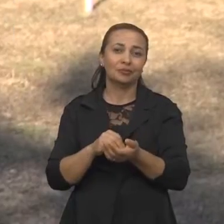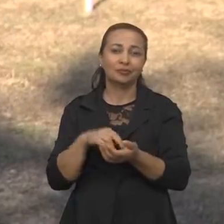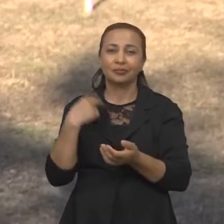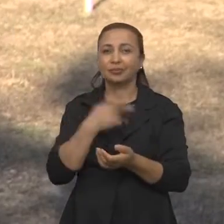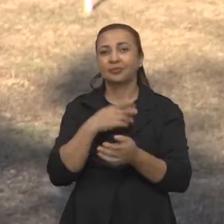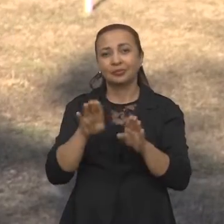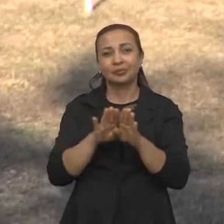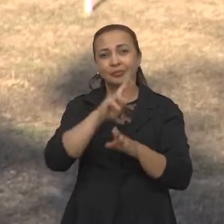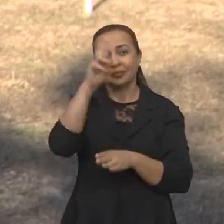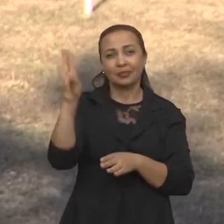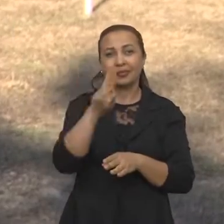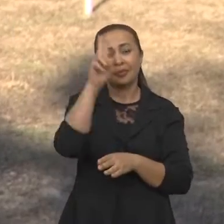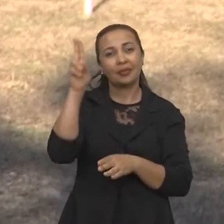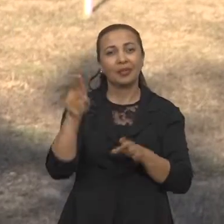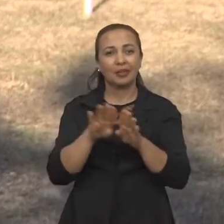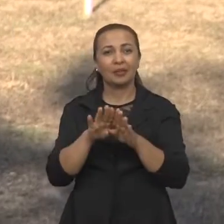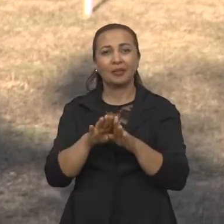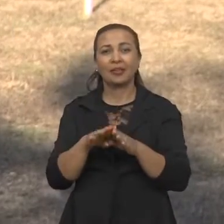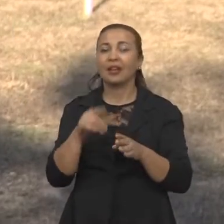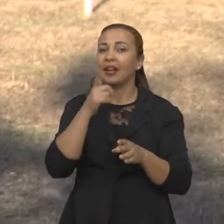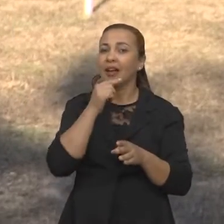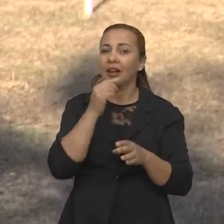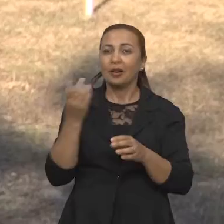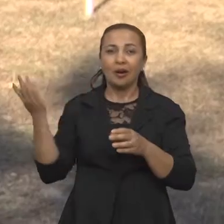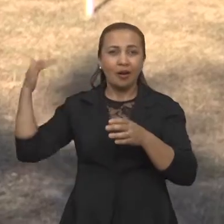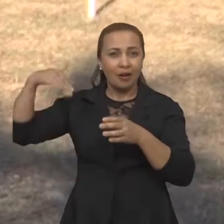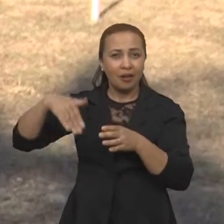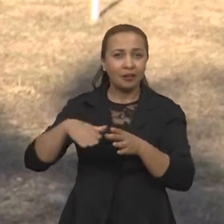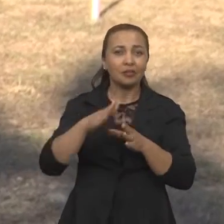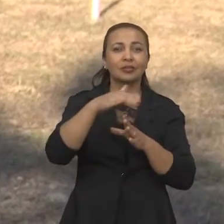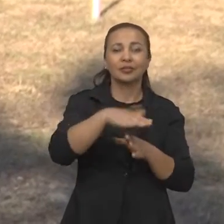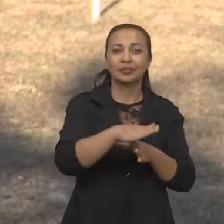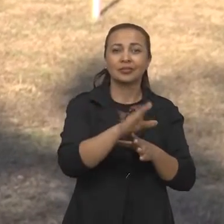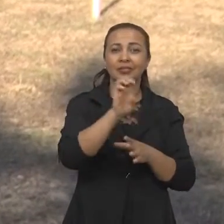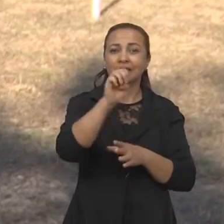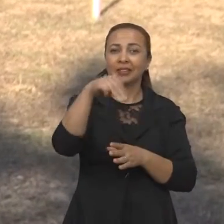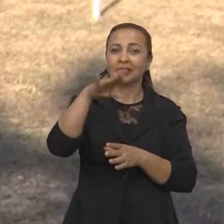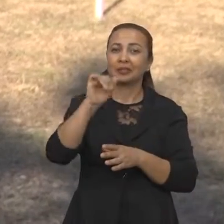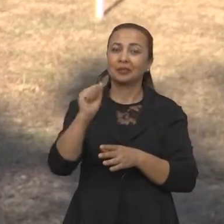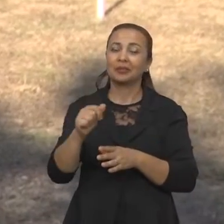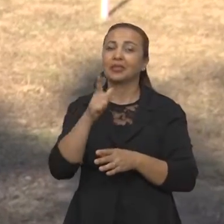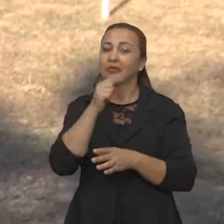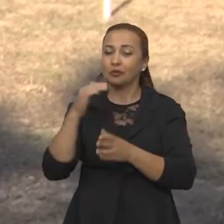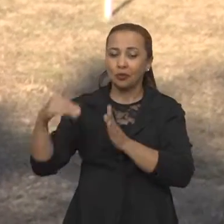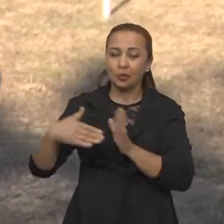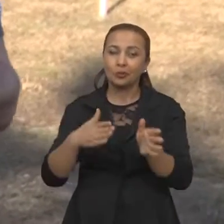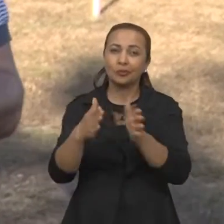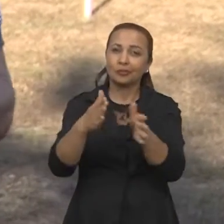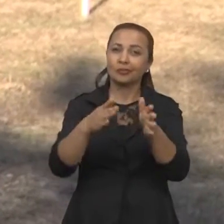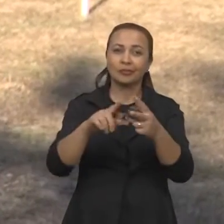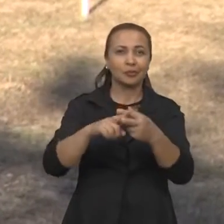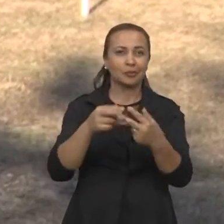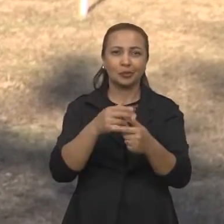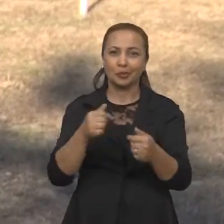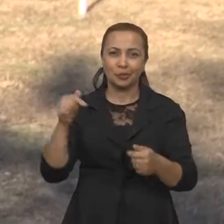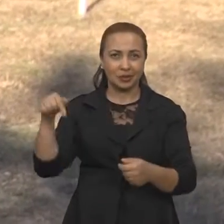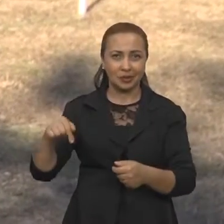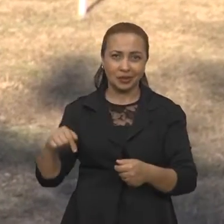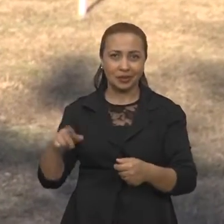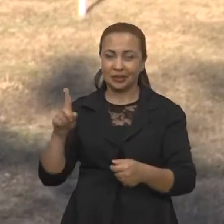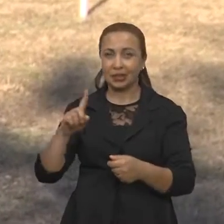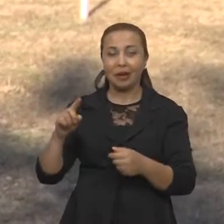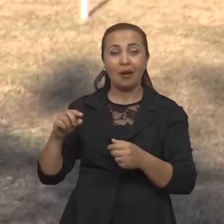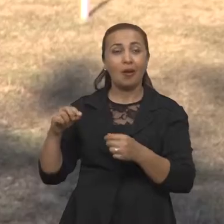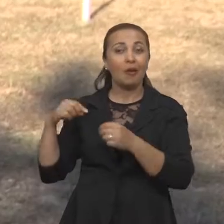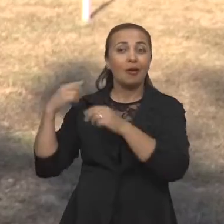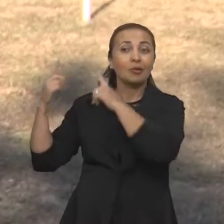a gente utiliza também, né? A água que vem de Vitória da Conquista é uma água que vem de rio. E não é um rio que não é produzido na nossa região,